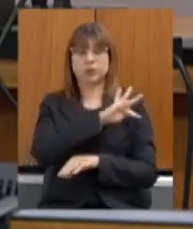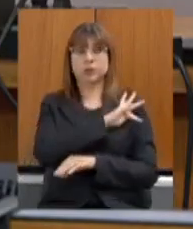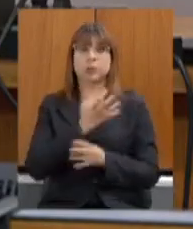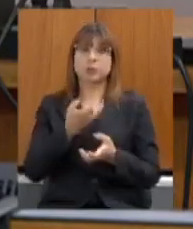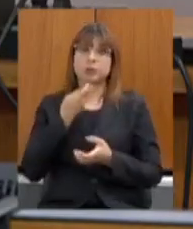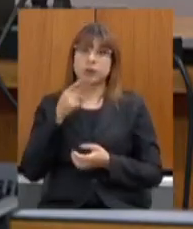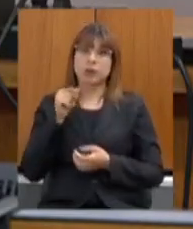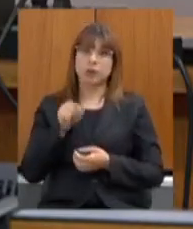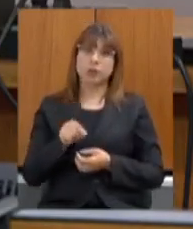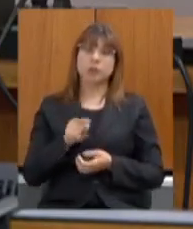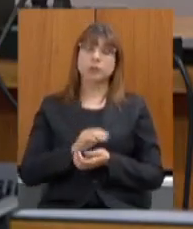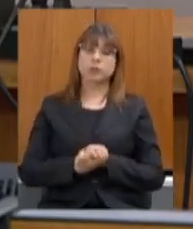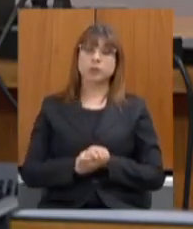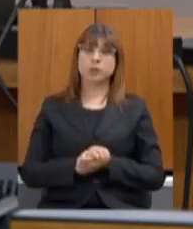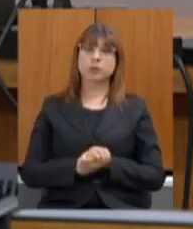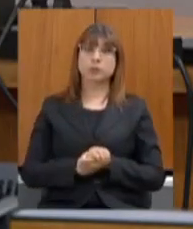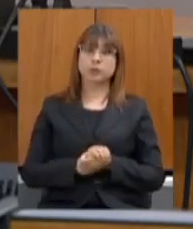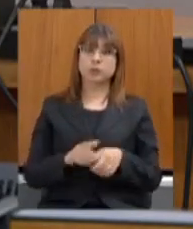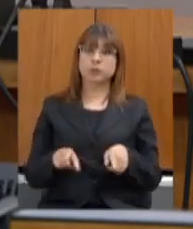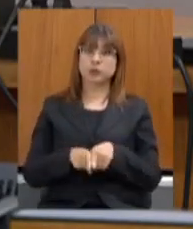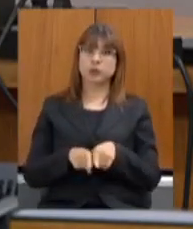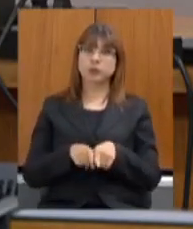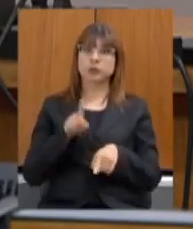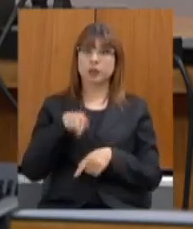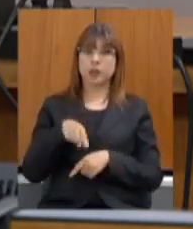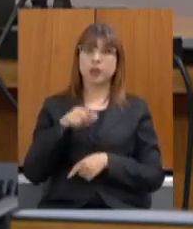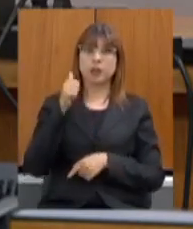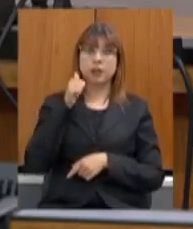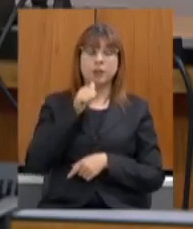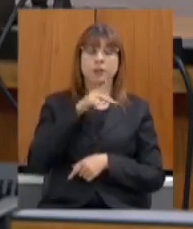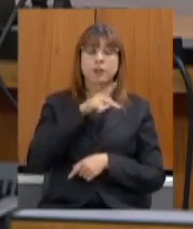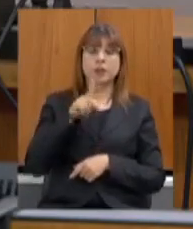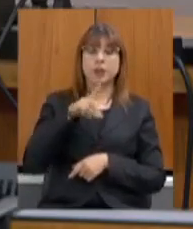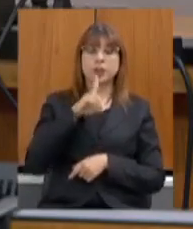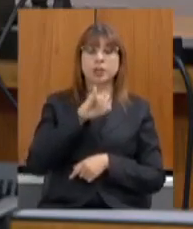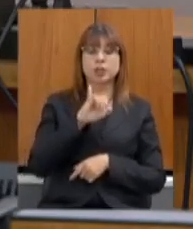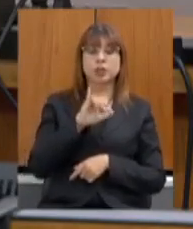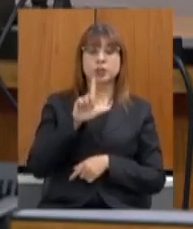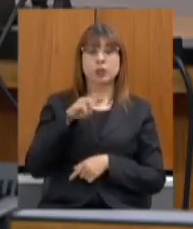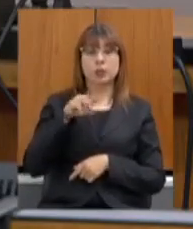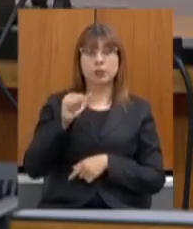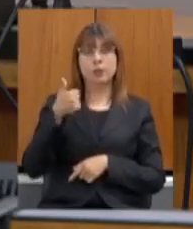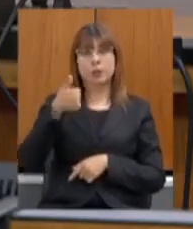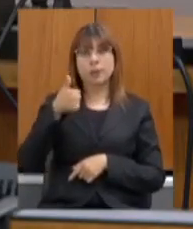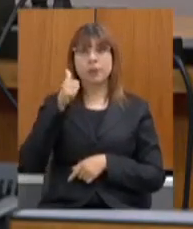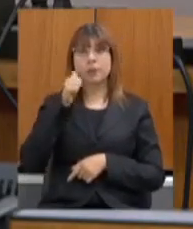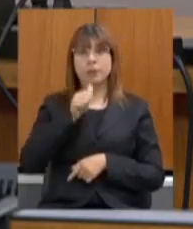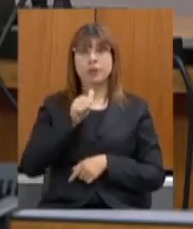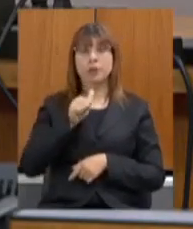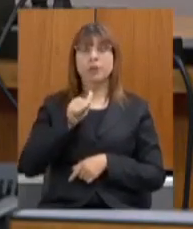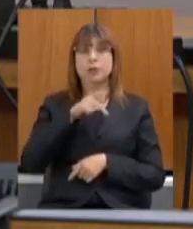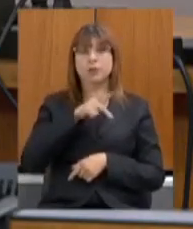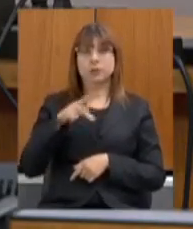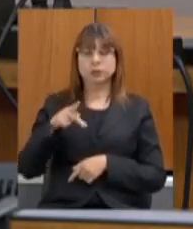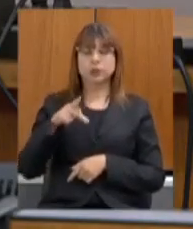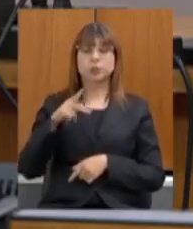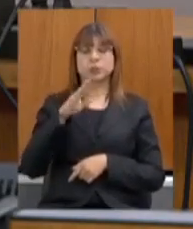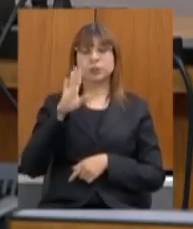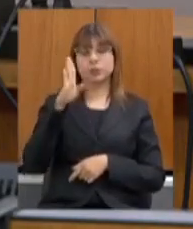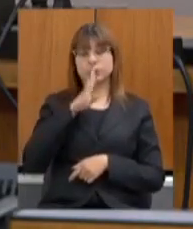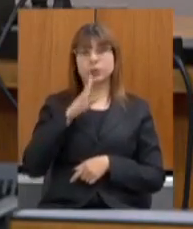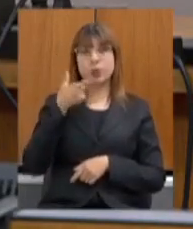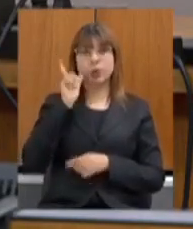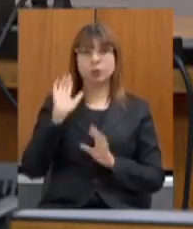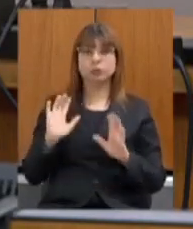deixar registrado esse posicionamento e o nome da presidenta é Dilma Rousseff, a primeira mulher a presidir o Brasil, como ontem. Nós